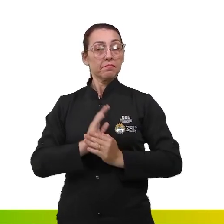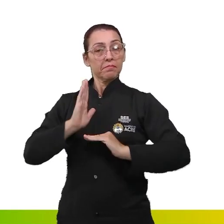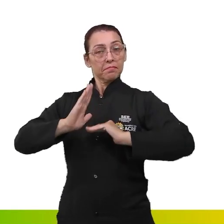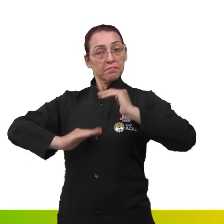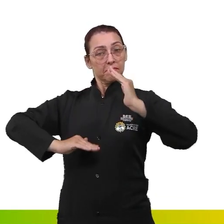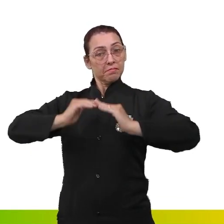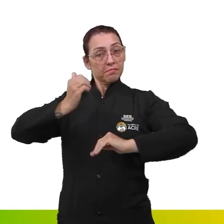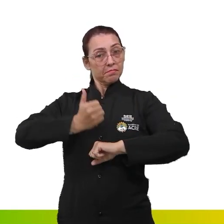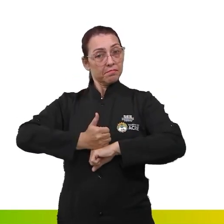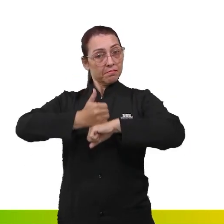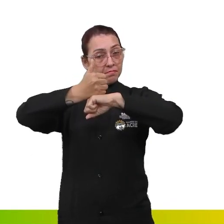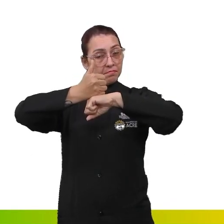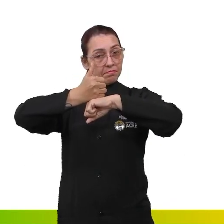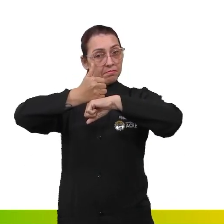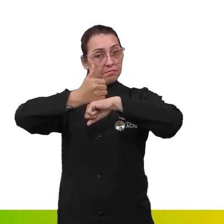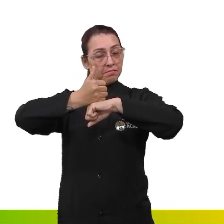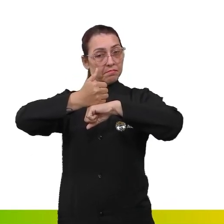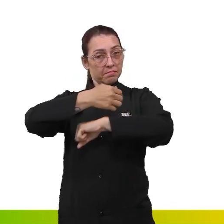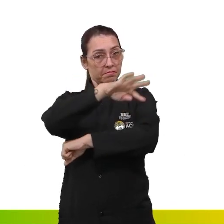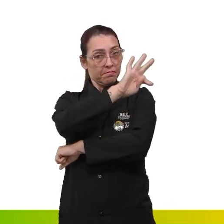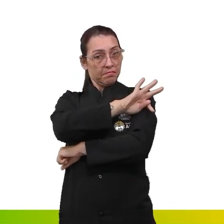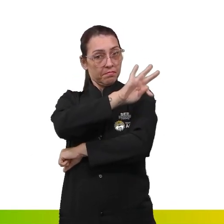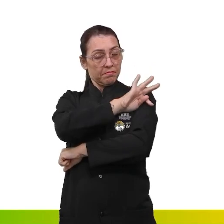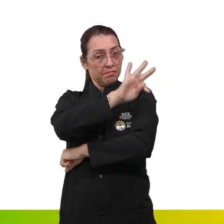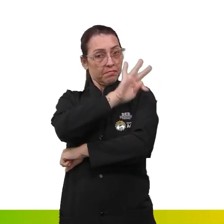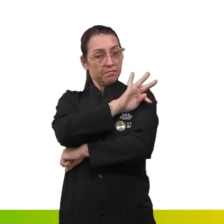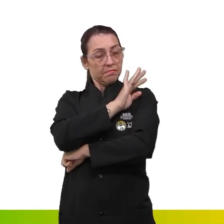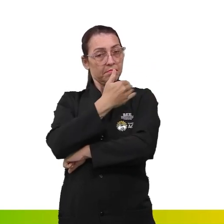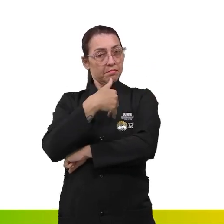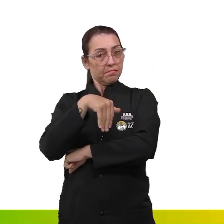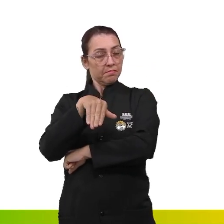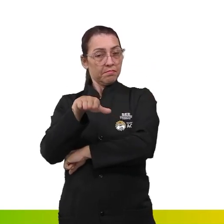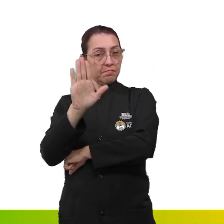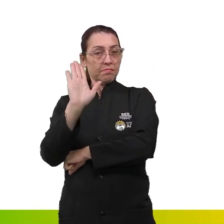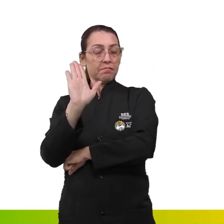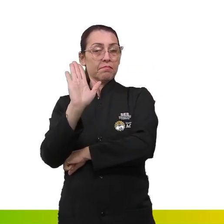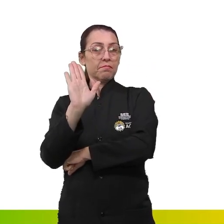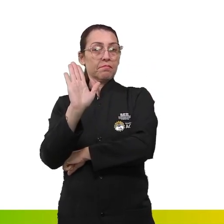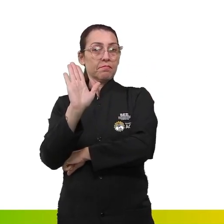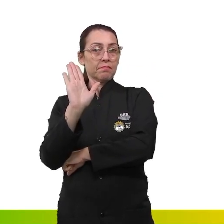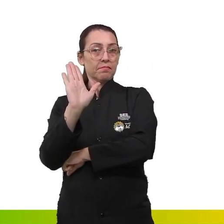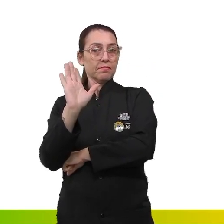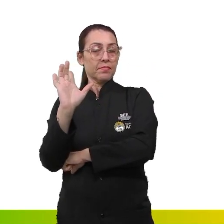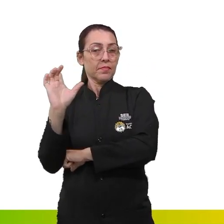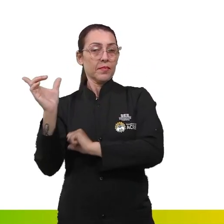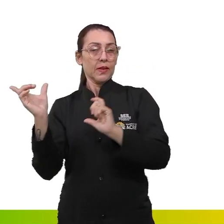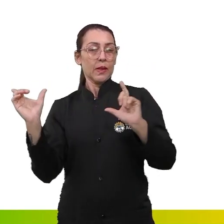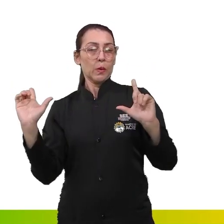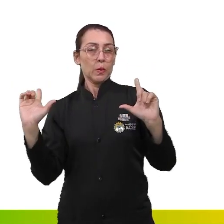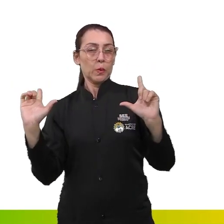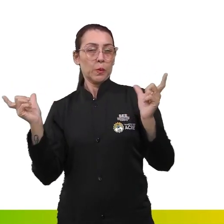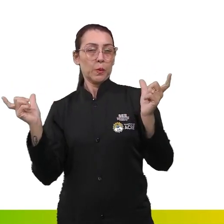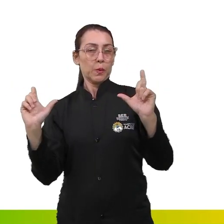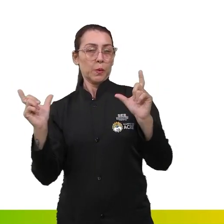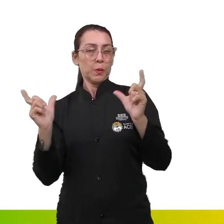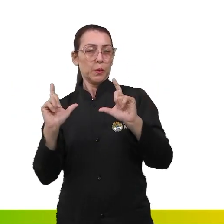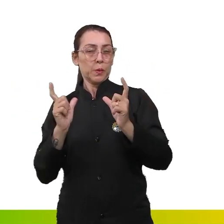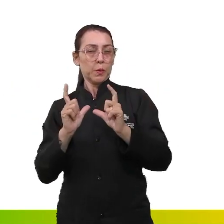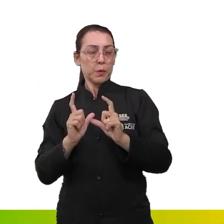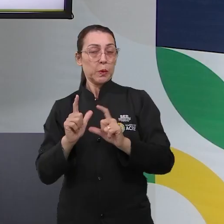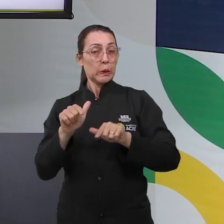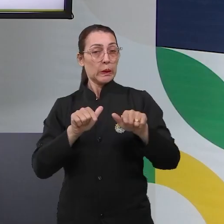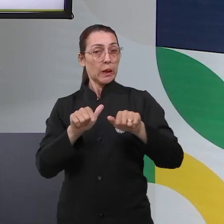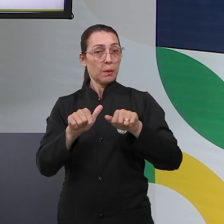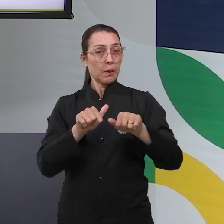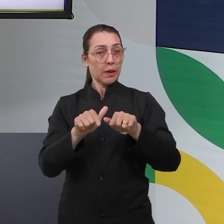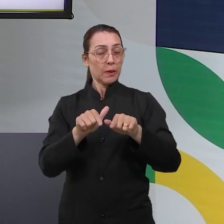profissão que, com o advento da tecnologia, cada vez também vem mais, ele vai moldando o seu